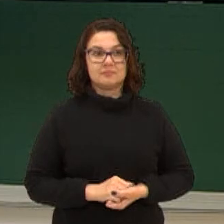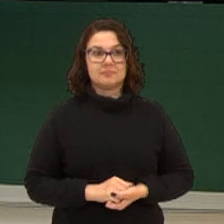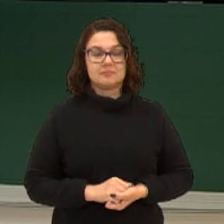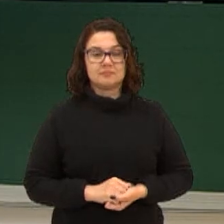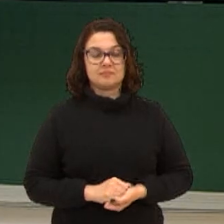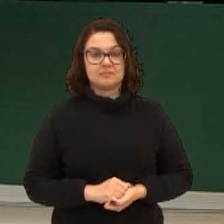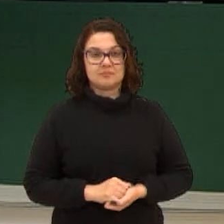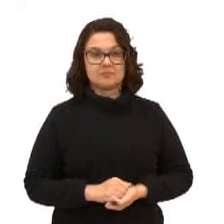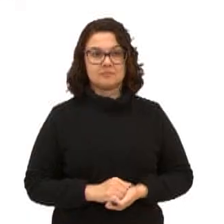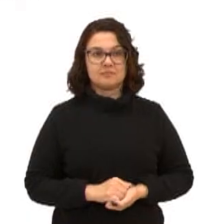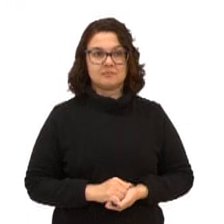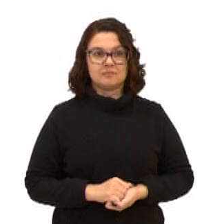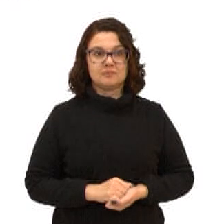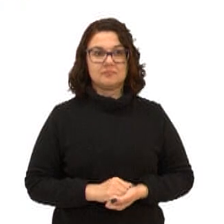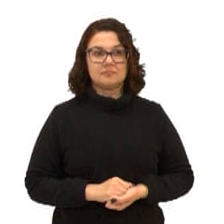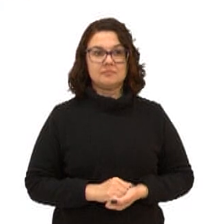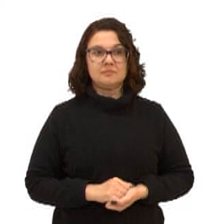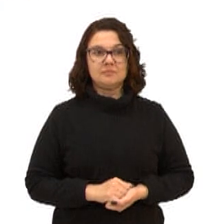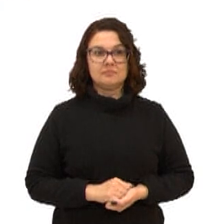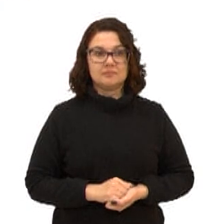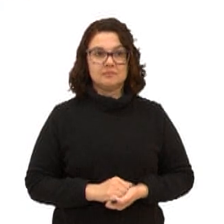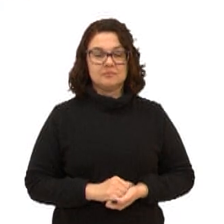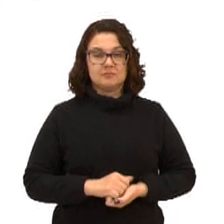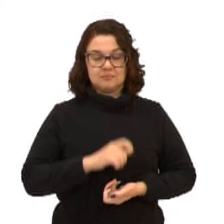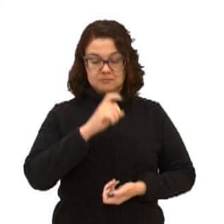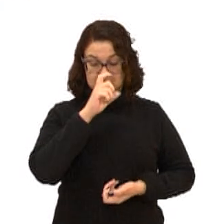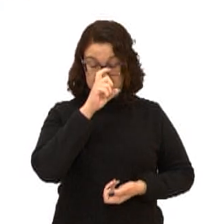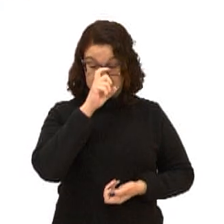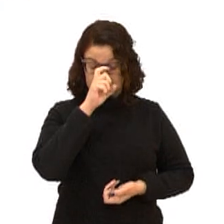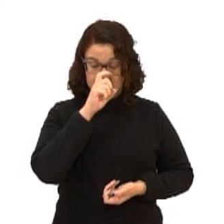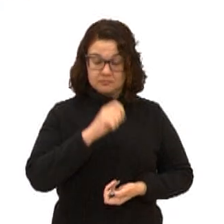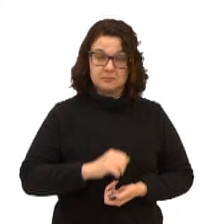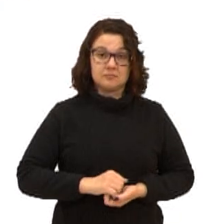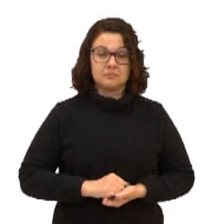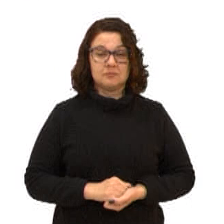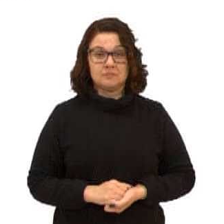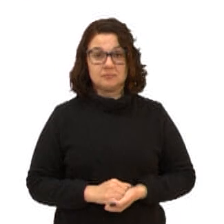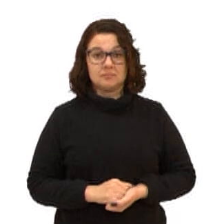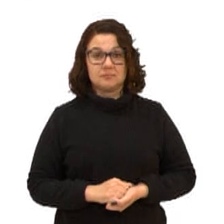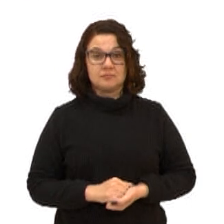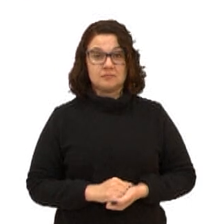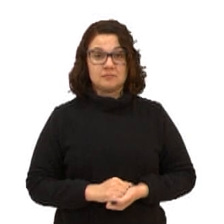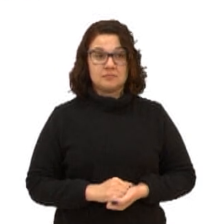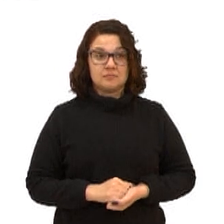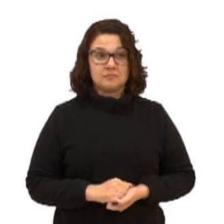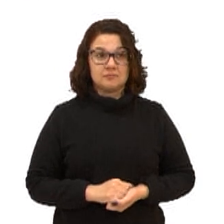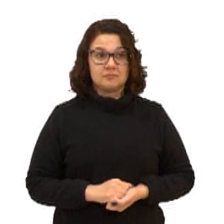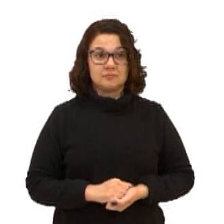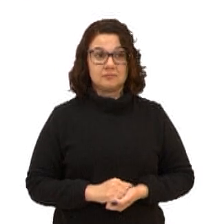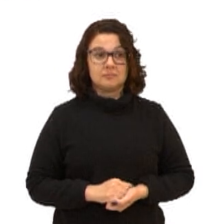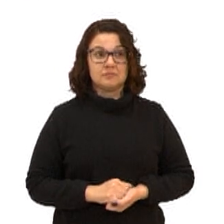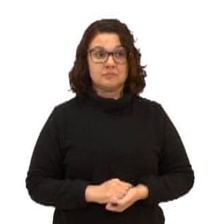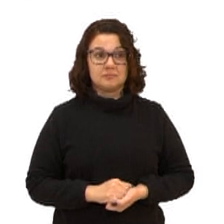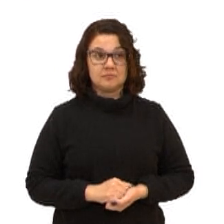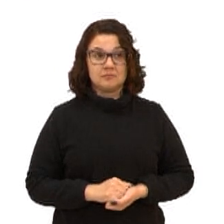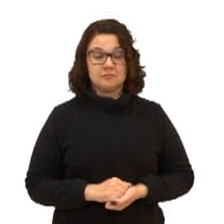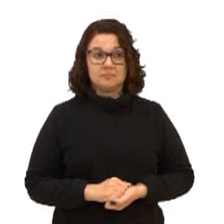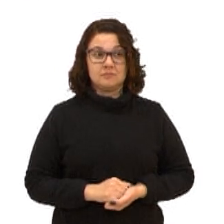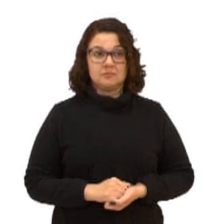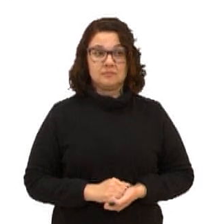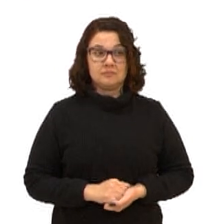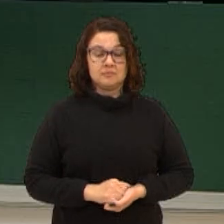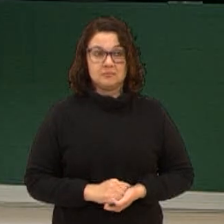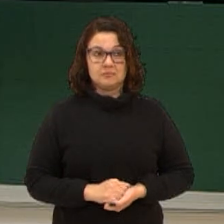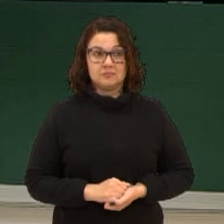contexta. Felipe disse a Mafalda que o direito à educação é indiscutível. ¿Por que este direito é